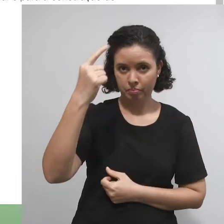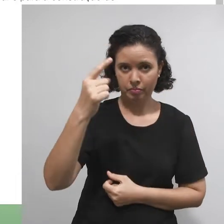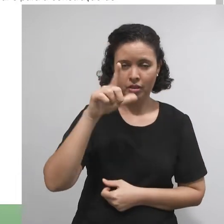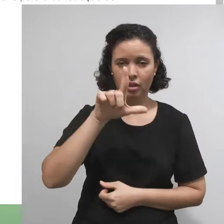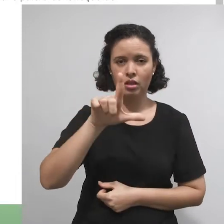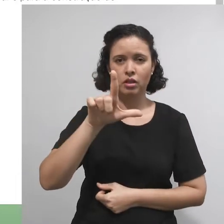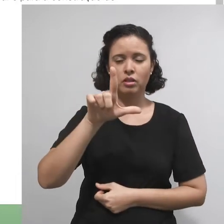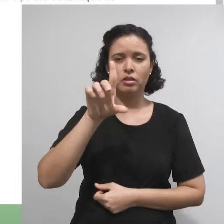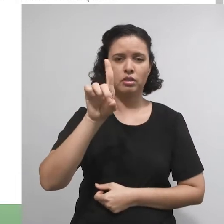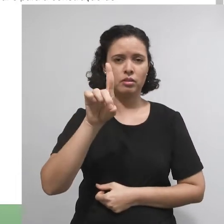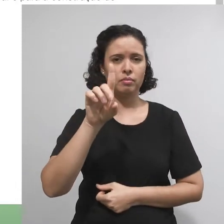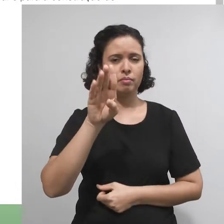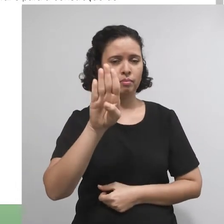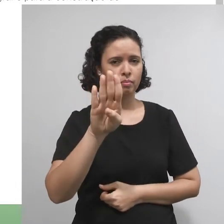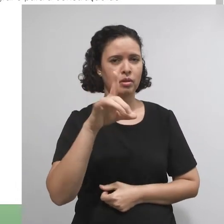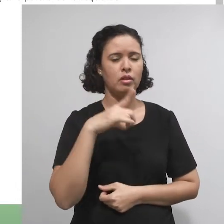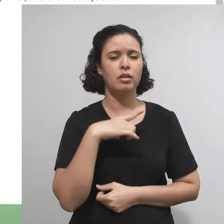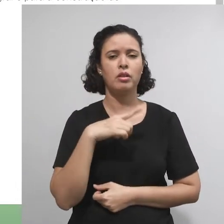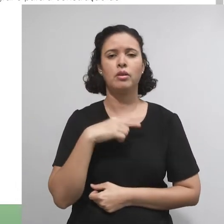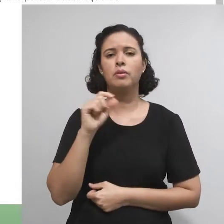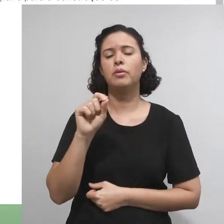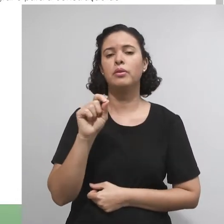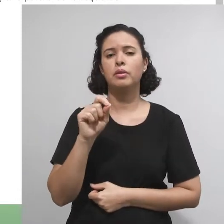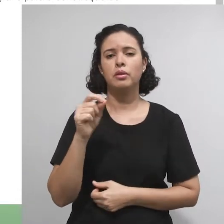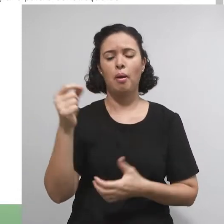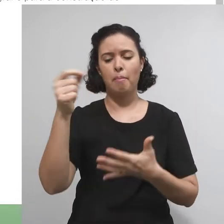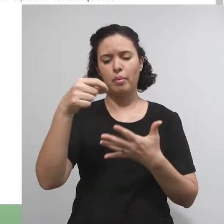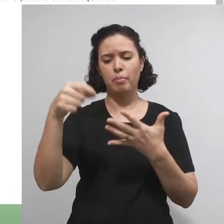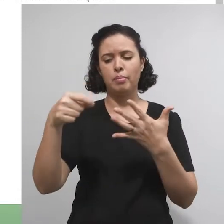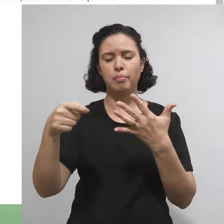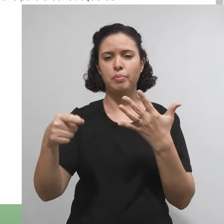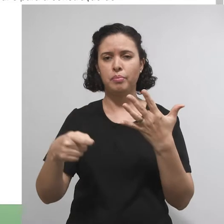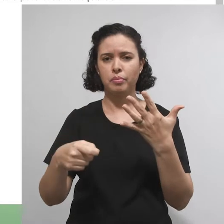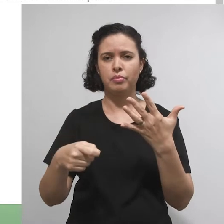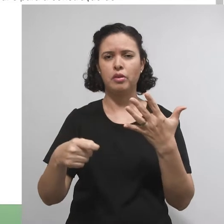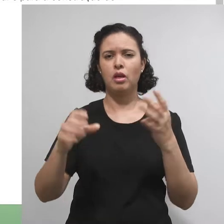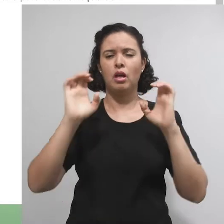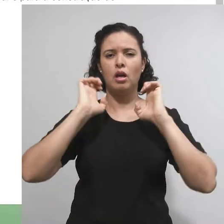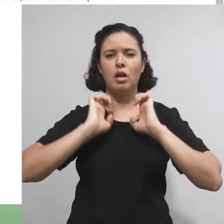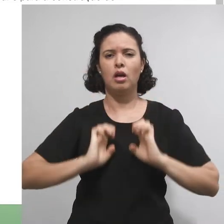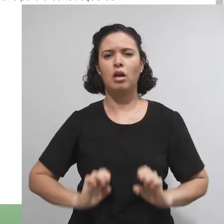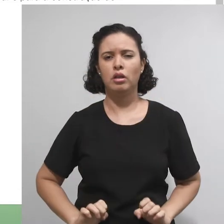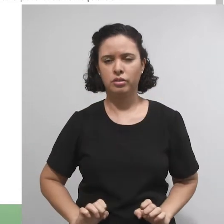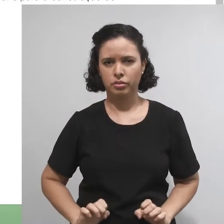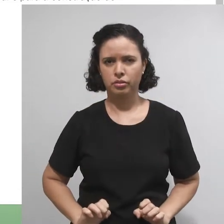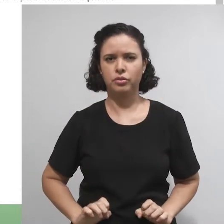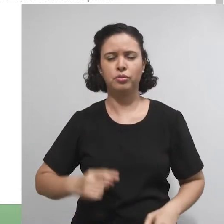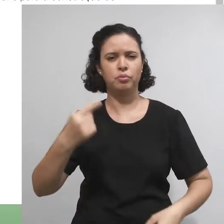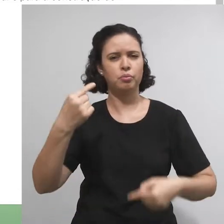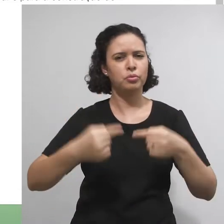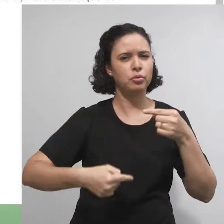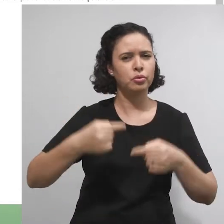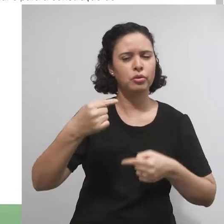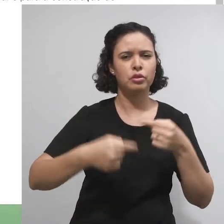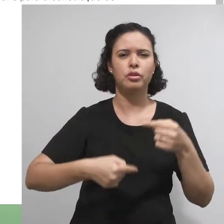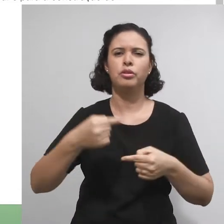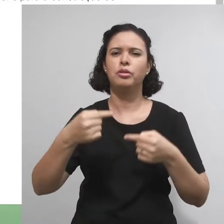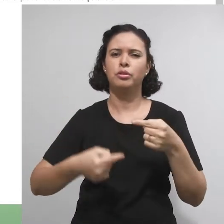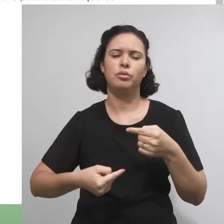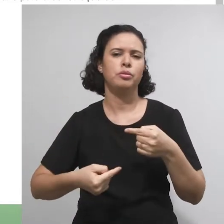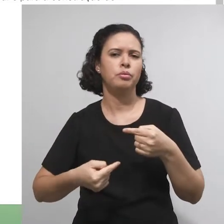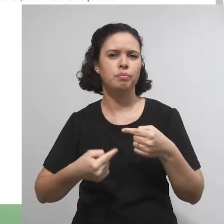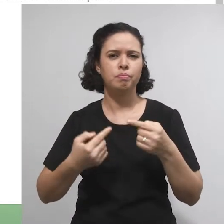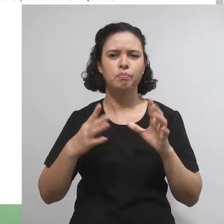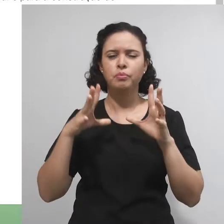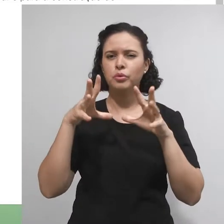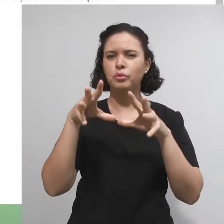a LDB vai prever quais são os princípios éticos, políticos, estéticos,